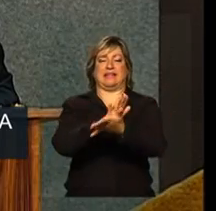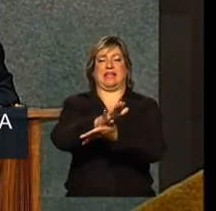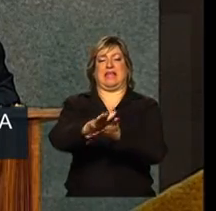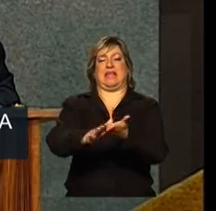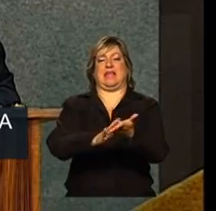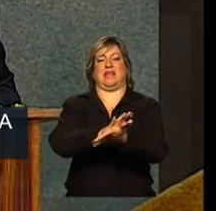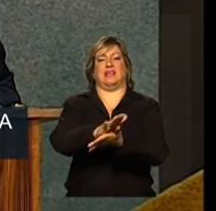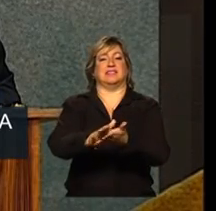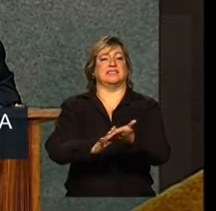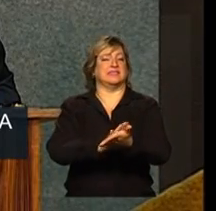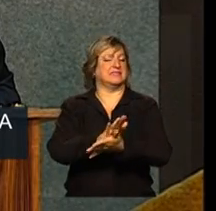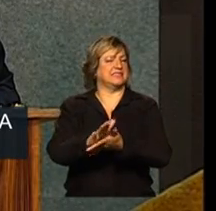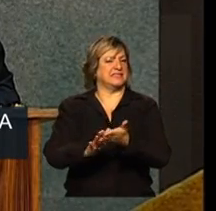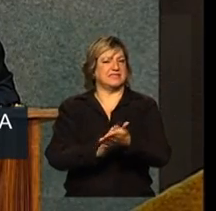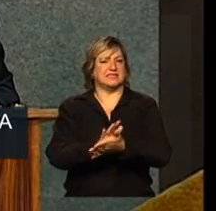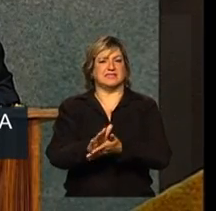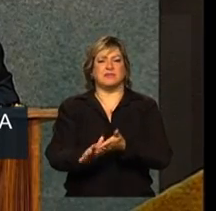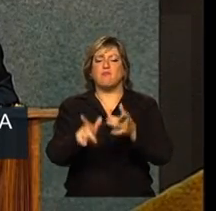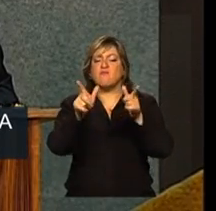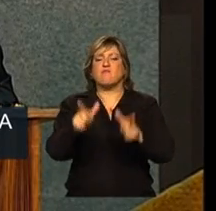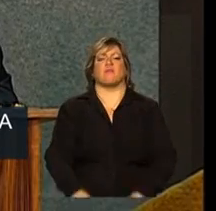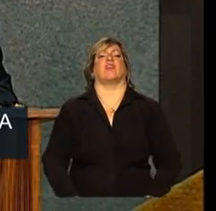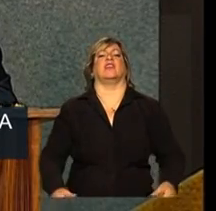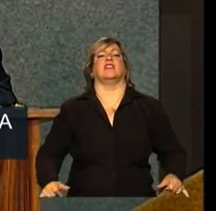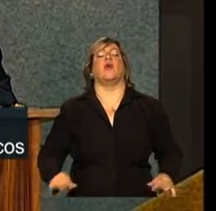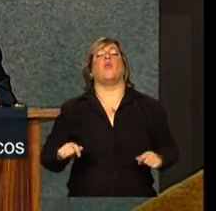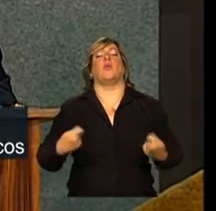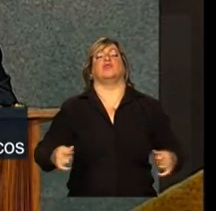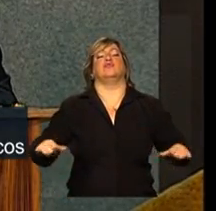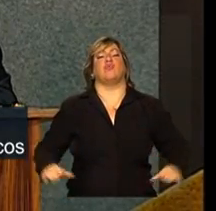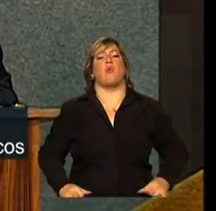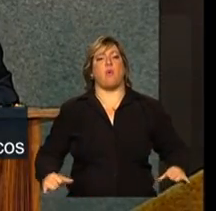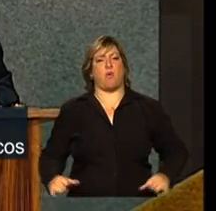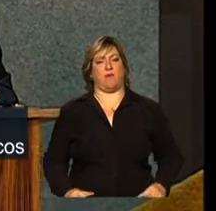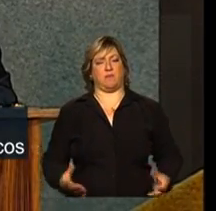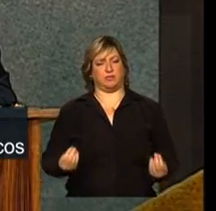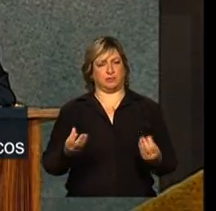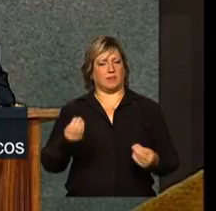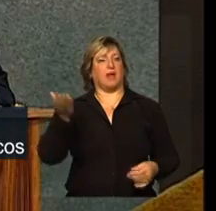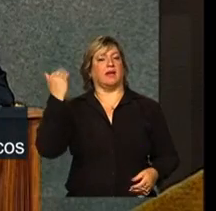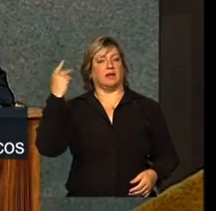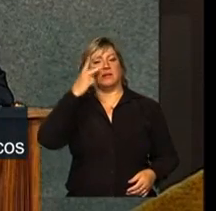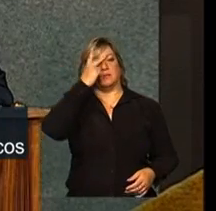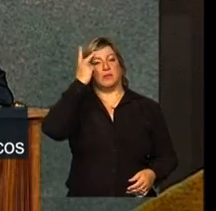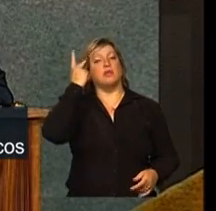eram objeto de política pública,